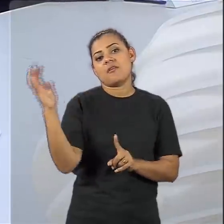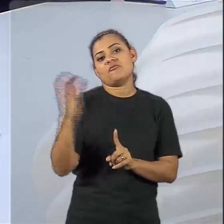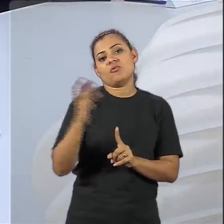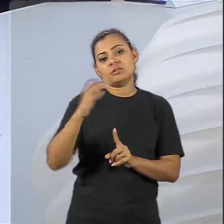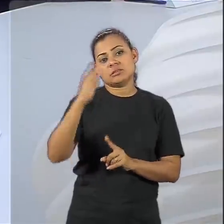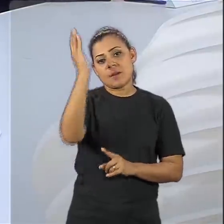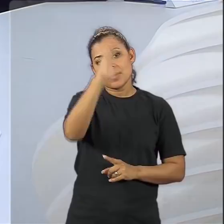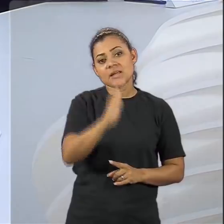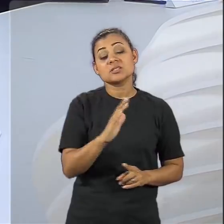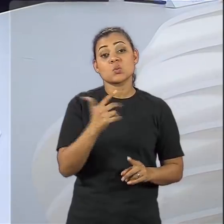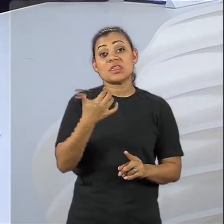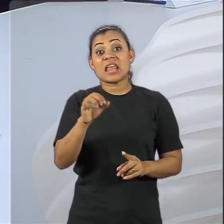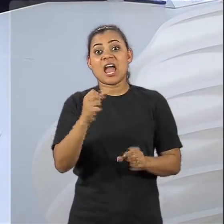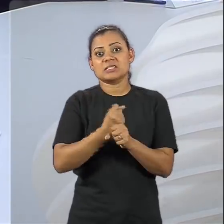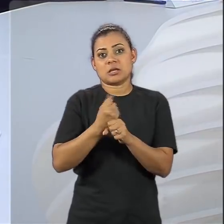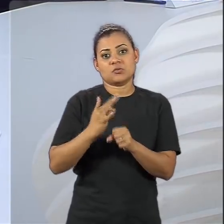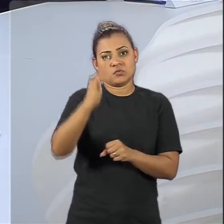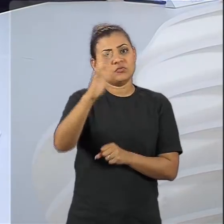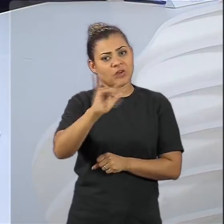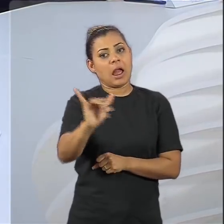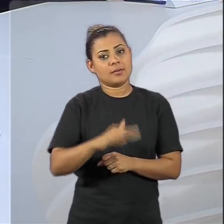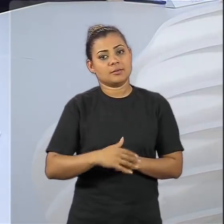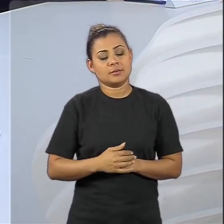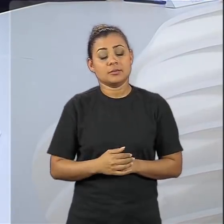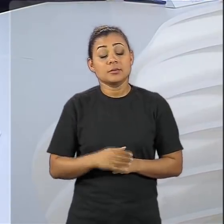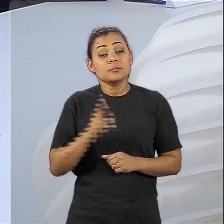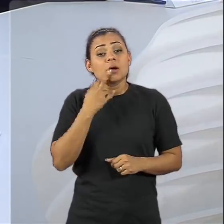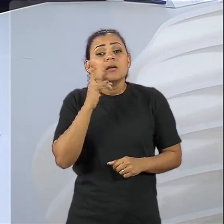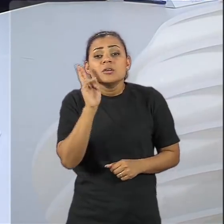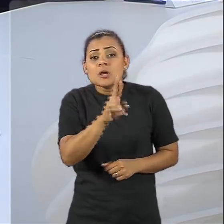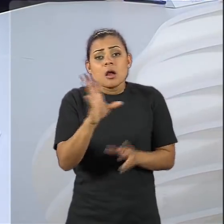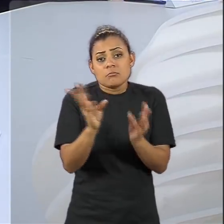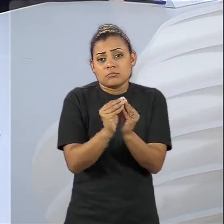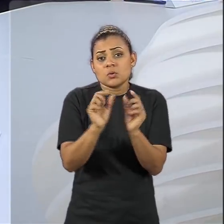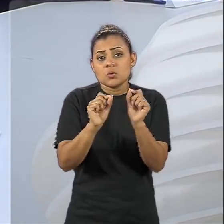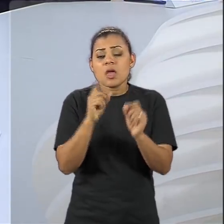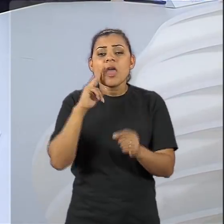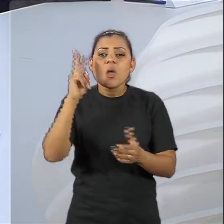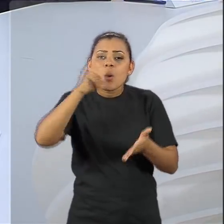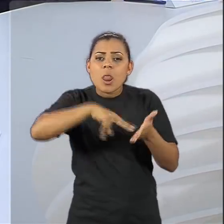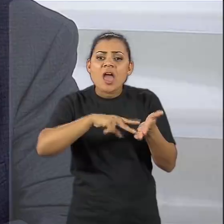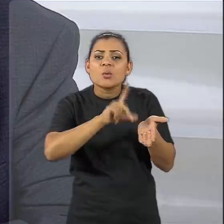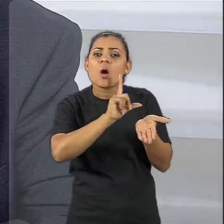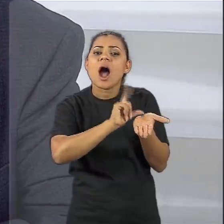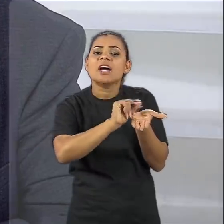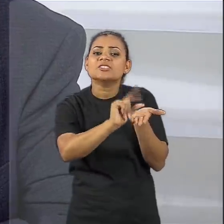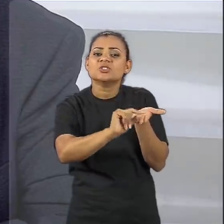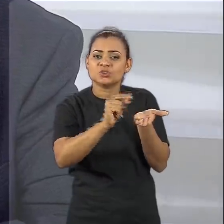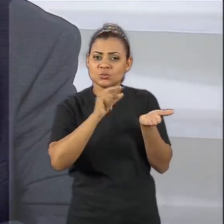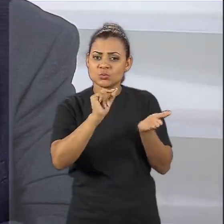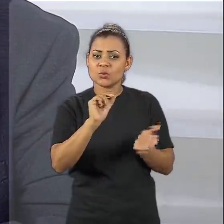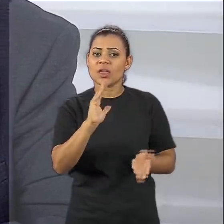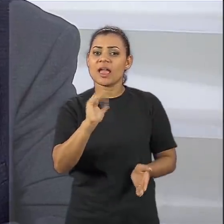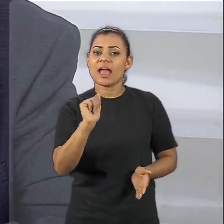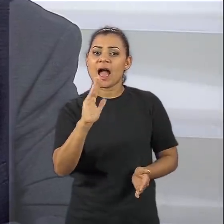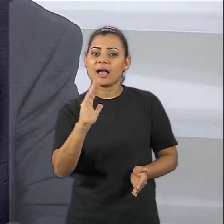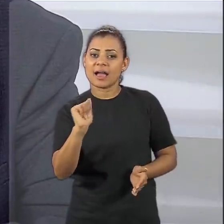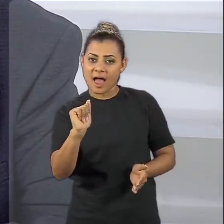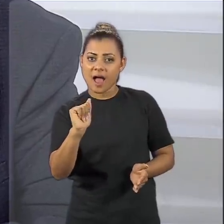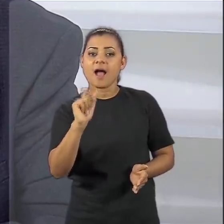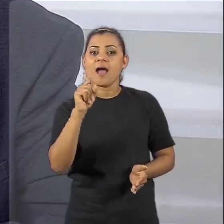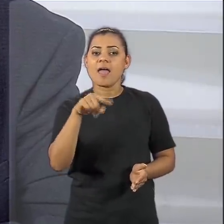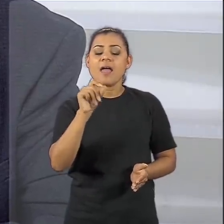do país. Mas, para responder a sua pergunta, eu hoje, lendo o artigo do Cacá Diegues no Globo, ele lembra